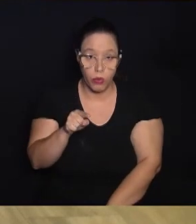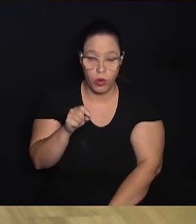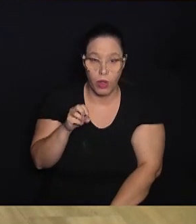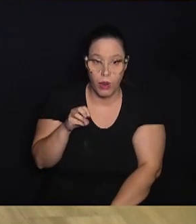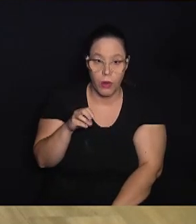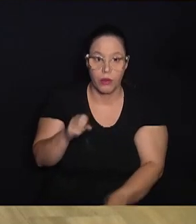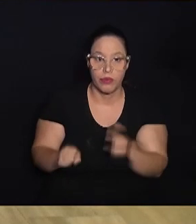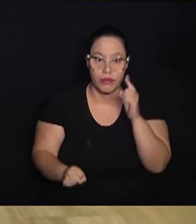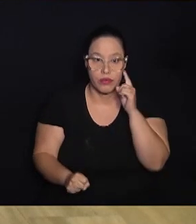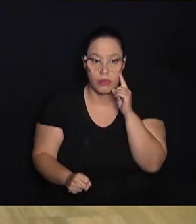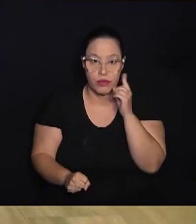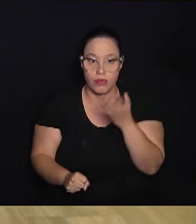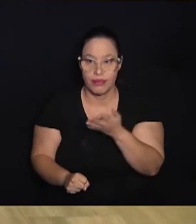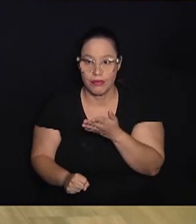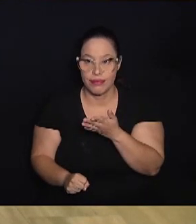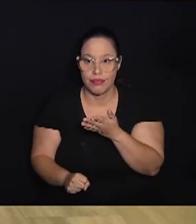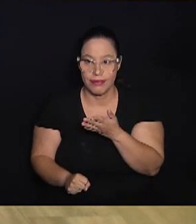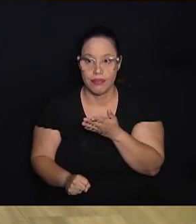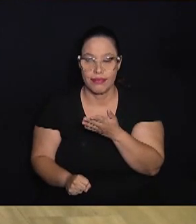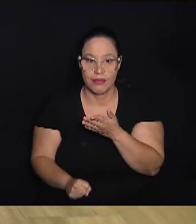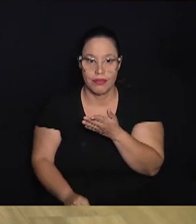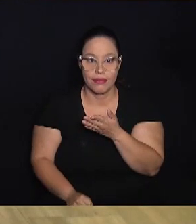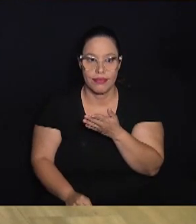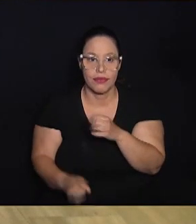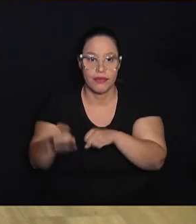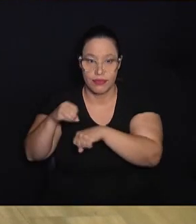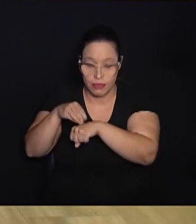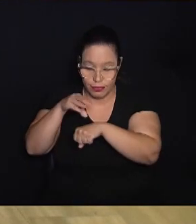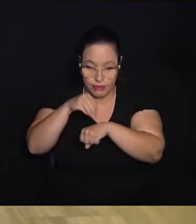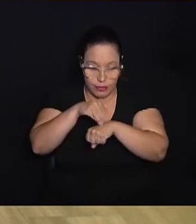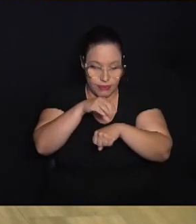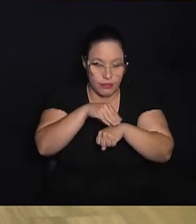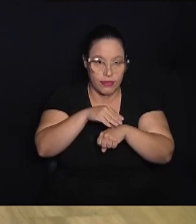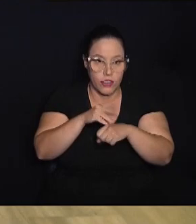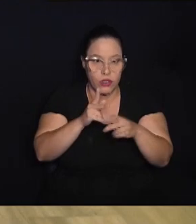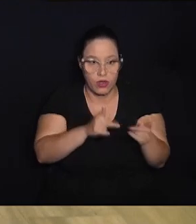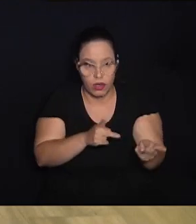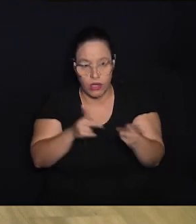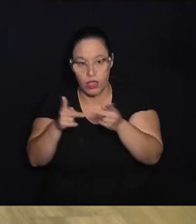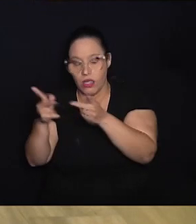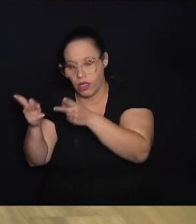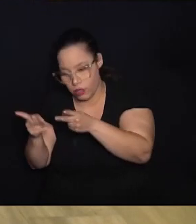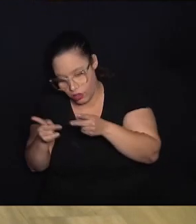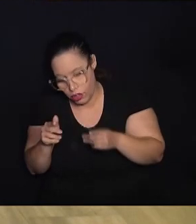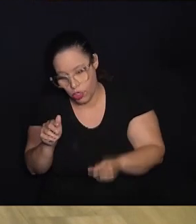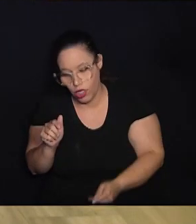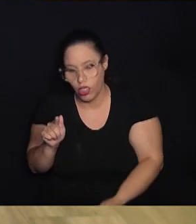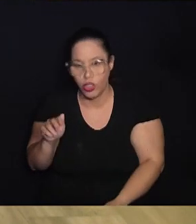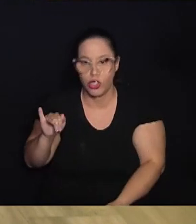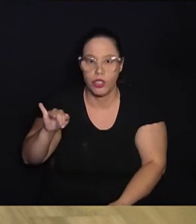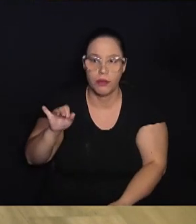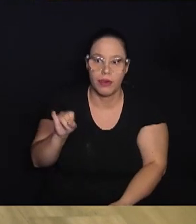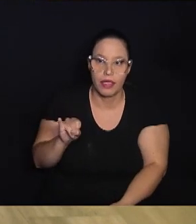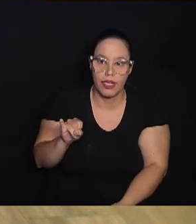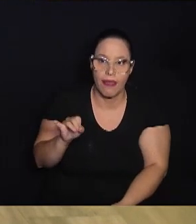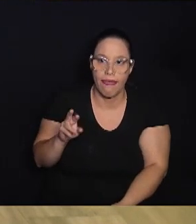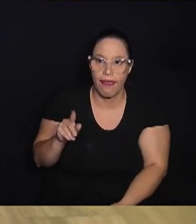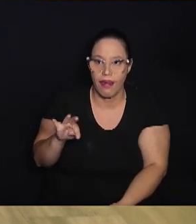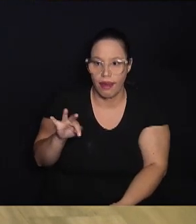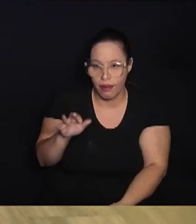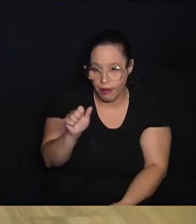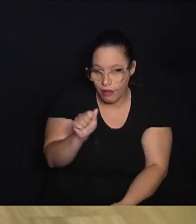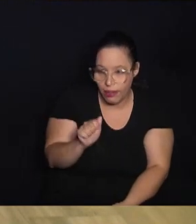pmo Então é isso vocês ficaram com essas dicas dá para visitar a Gibiteca de Campinas para participar do evento também